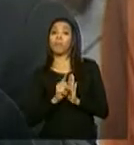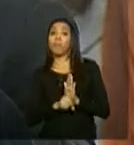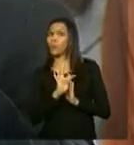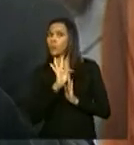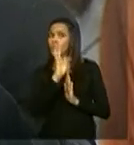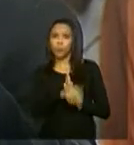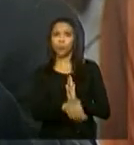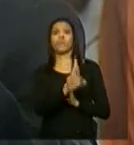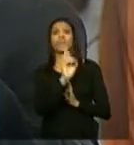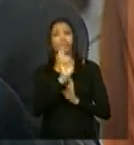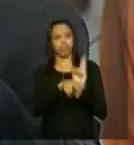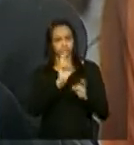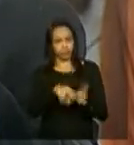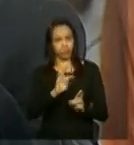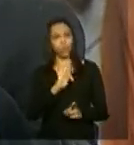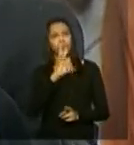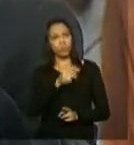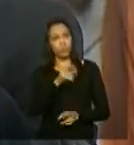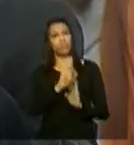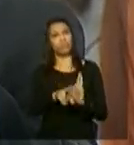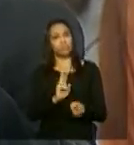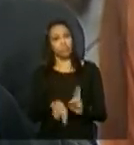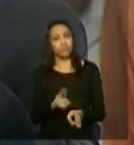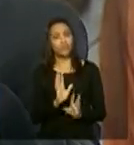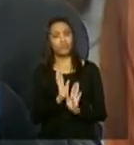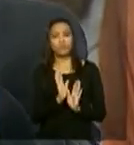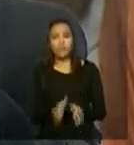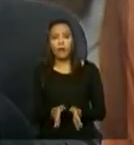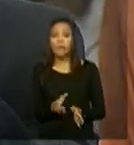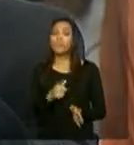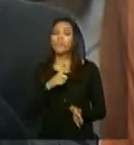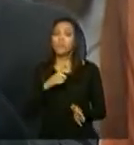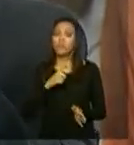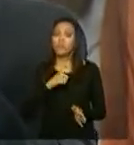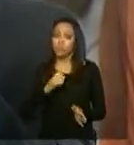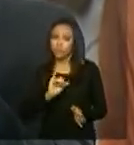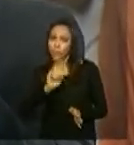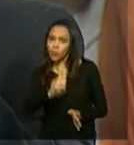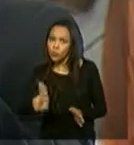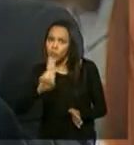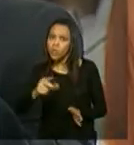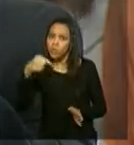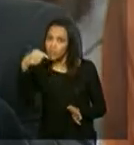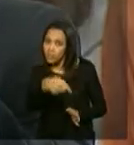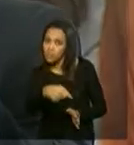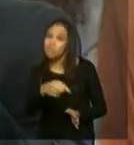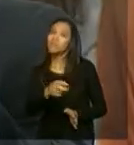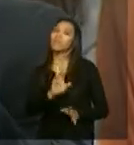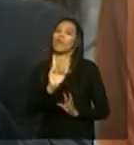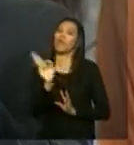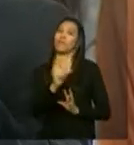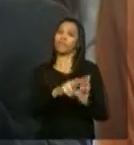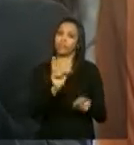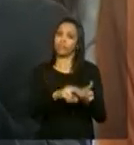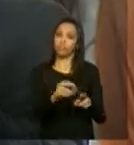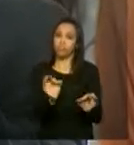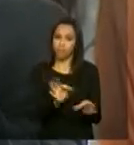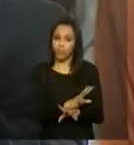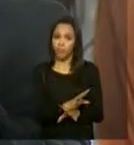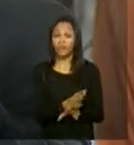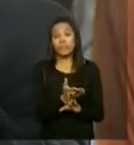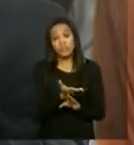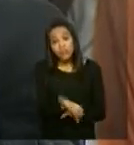resposta nós tivemos vários elementos extraídos de todo esse processo para responder completamente todos os erros e esse